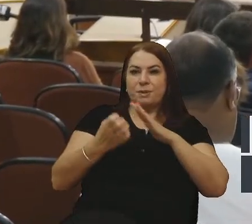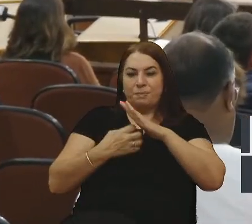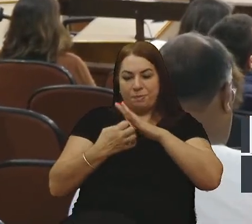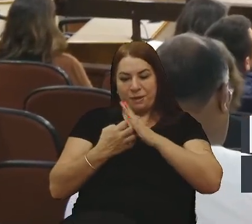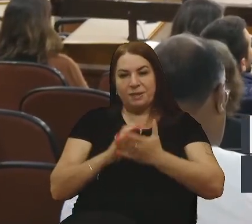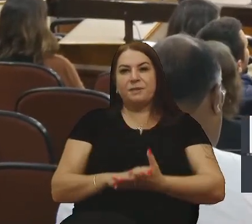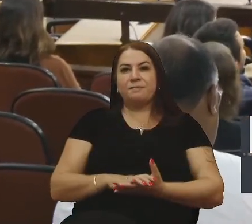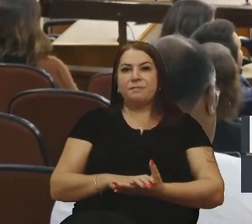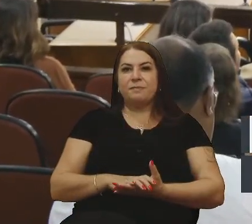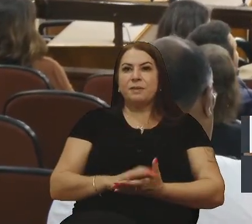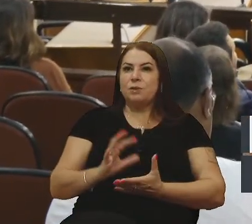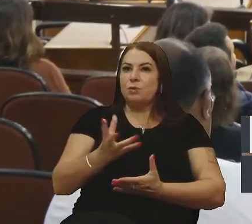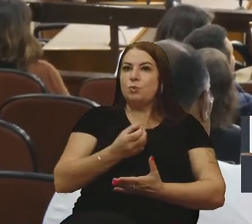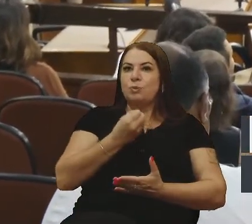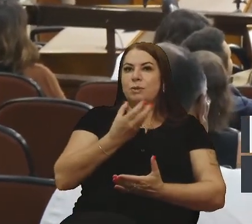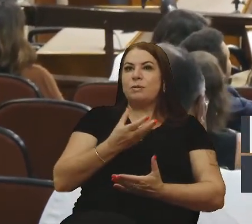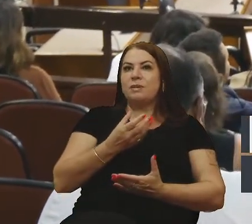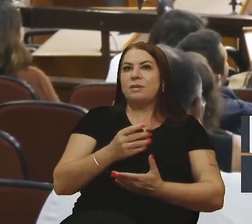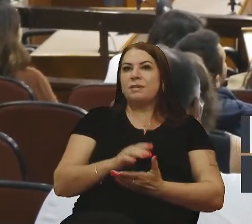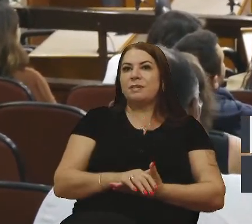empresas. Tenham todos